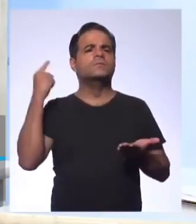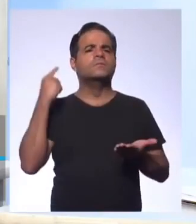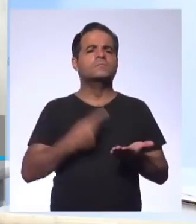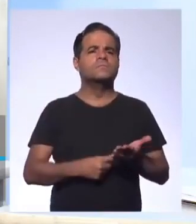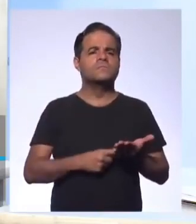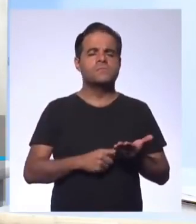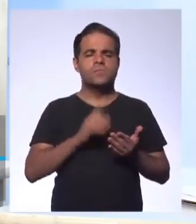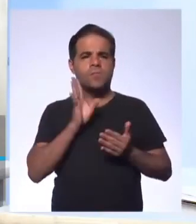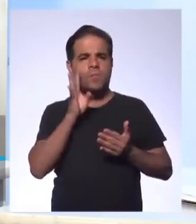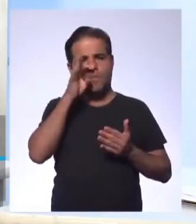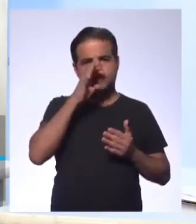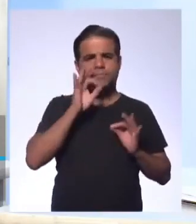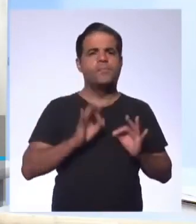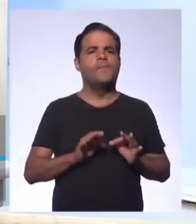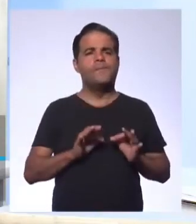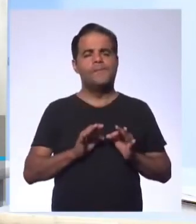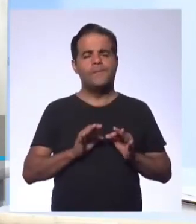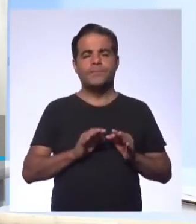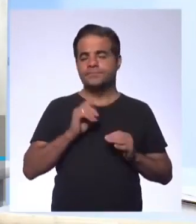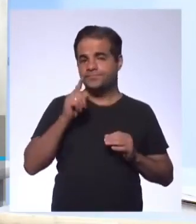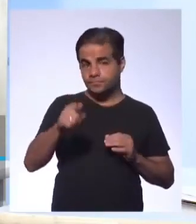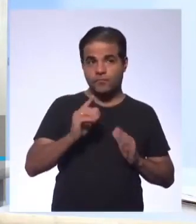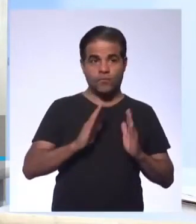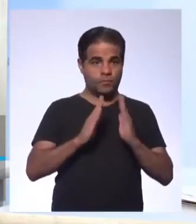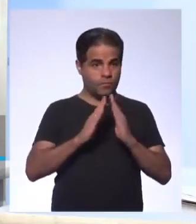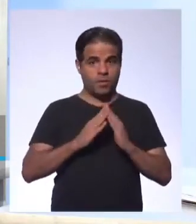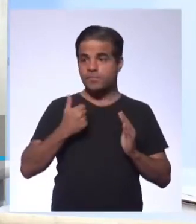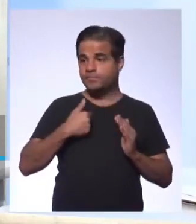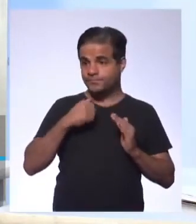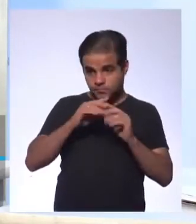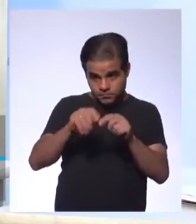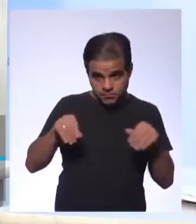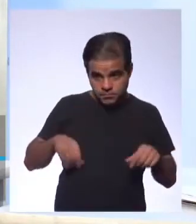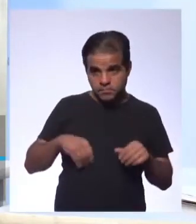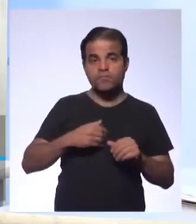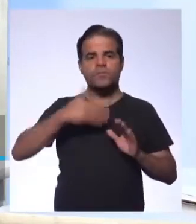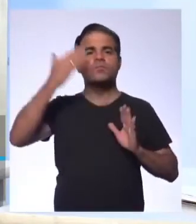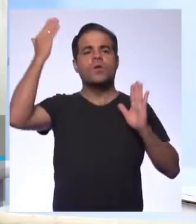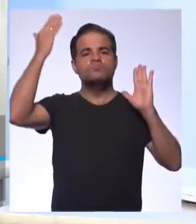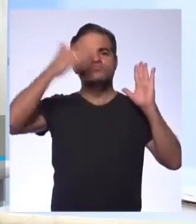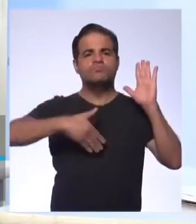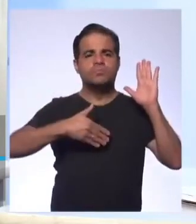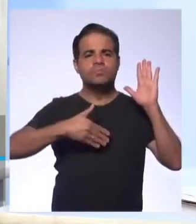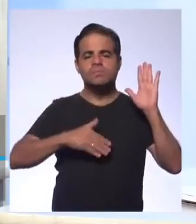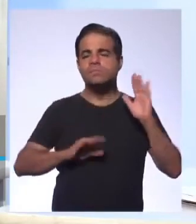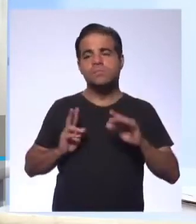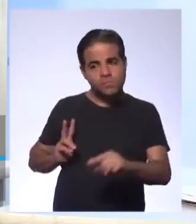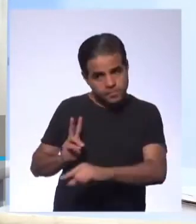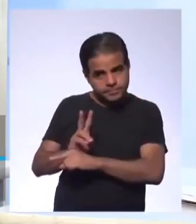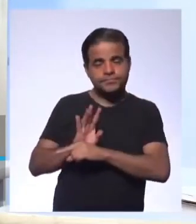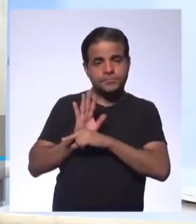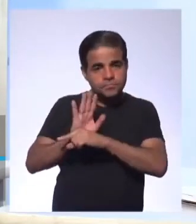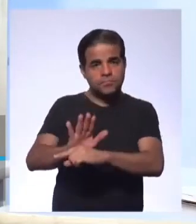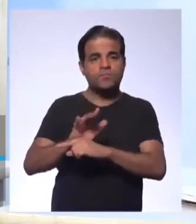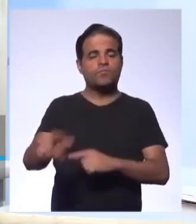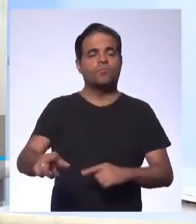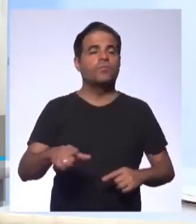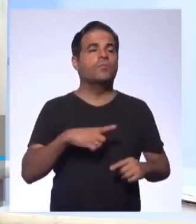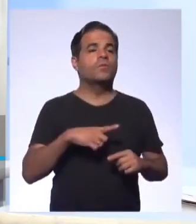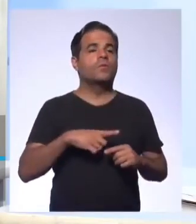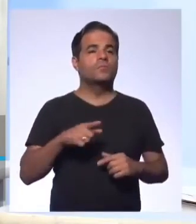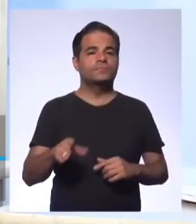de fidelidade? Então, é assim, ó, você mora na minha terra e eu juro, eu prometo te proteger. E